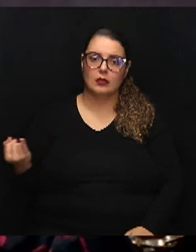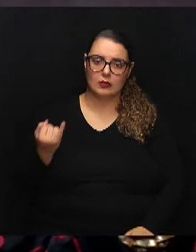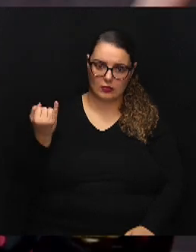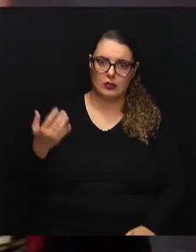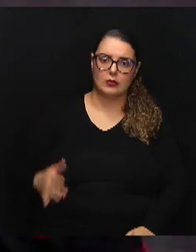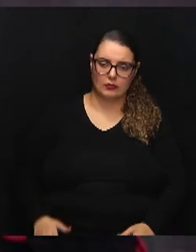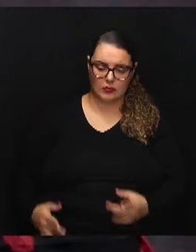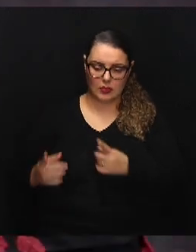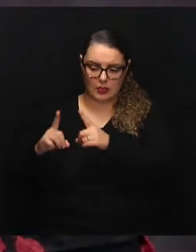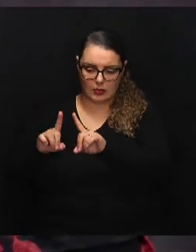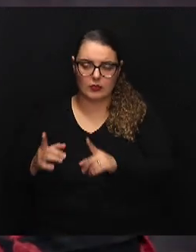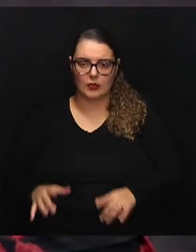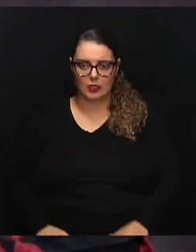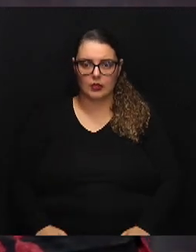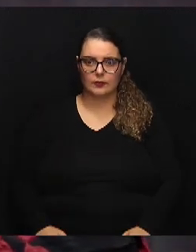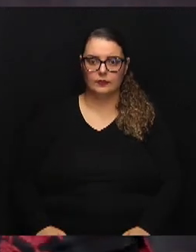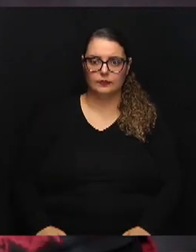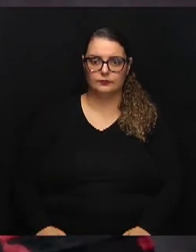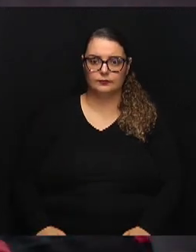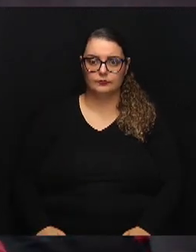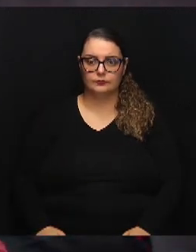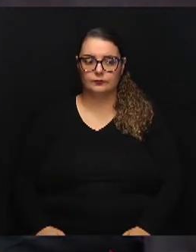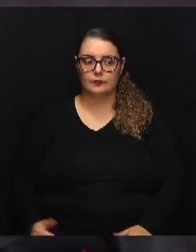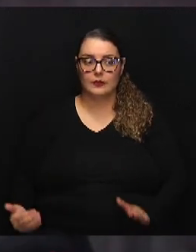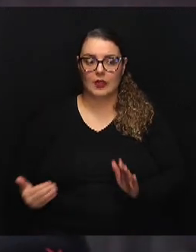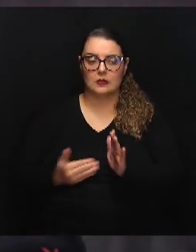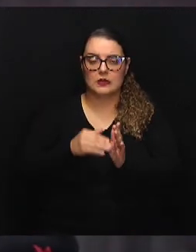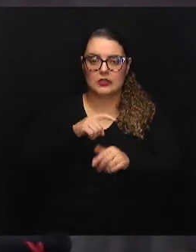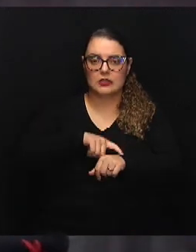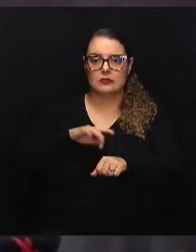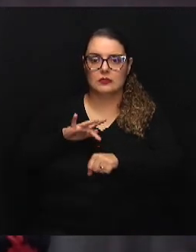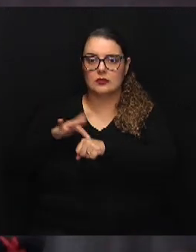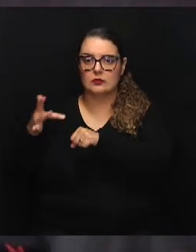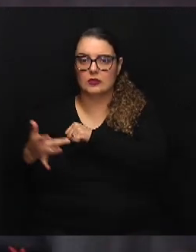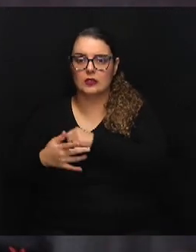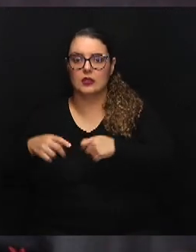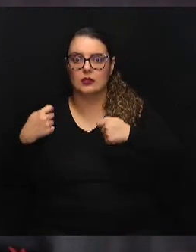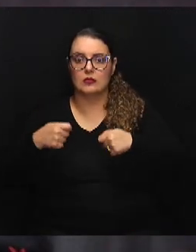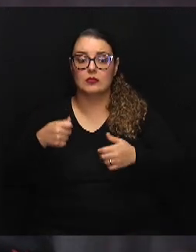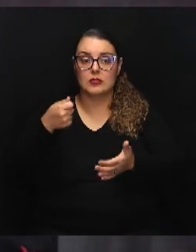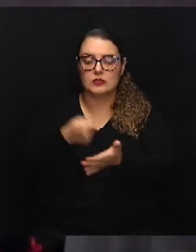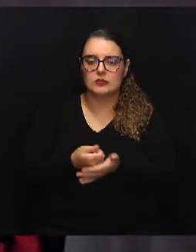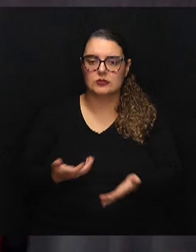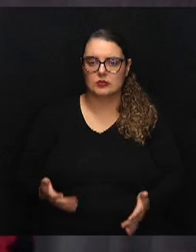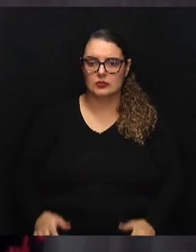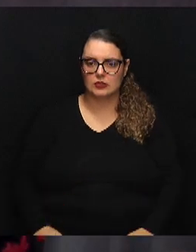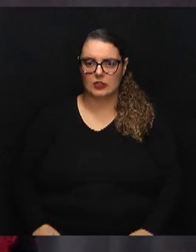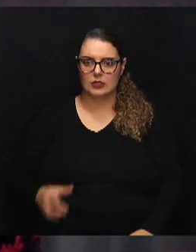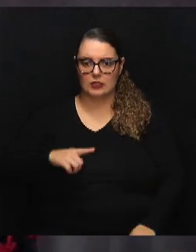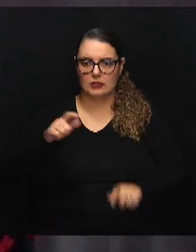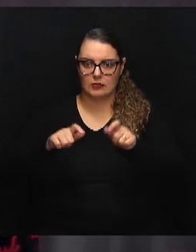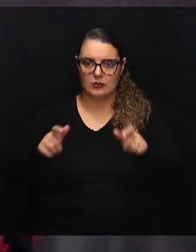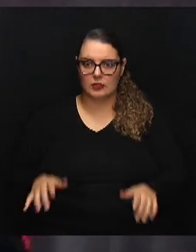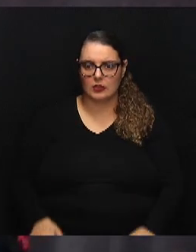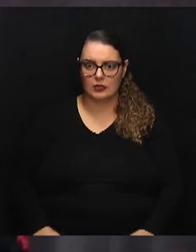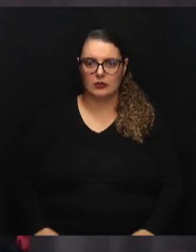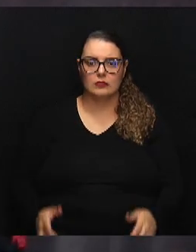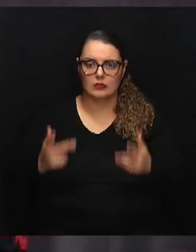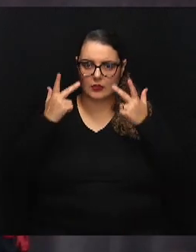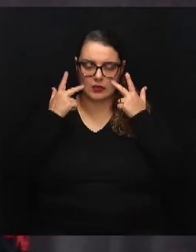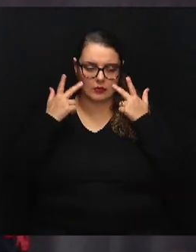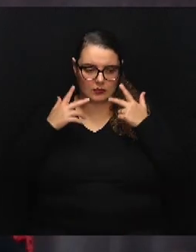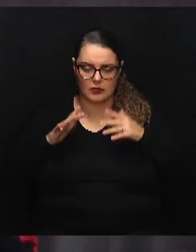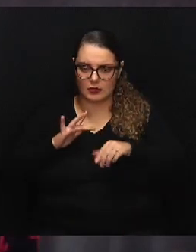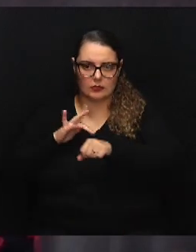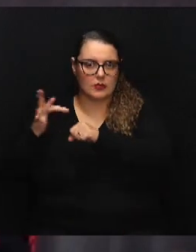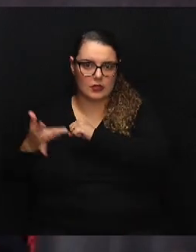seu parceiro, com a sua parceira. Mas até que ponto nas redes sociais eu preciso, de fato, né, colocar? Tem pessoas que, de fato, são mais tranquilas com as